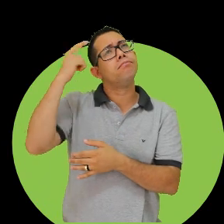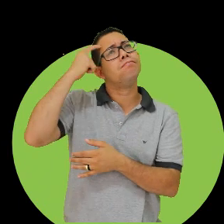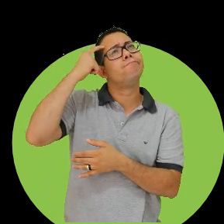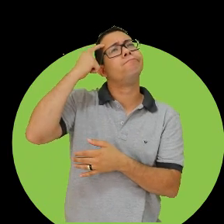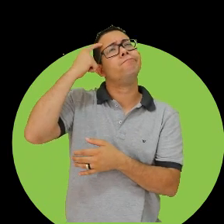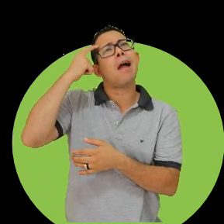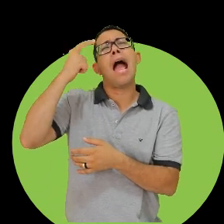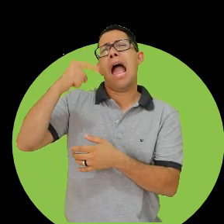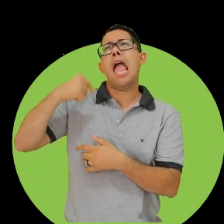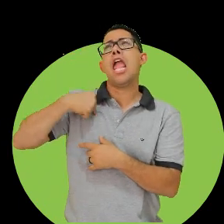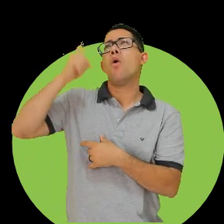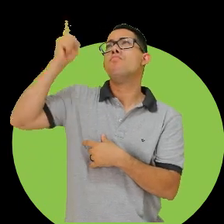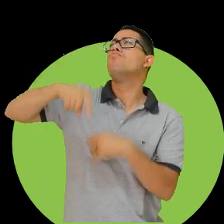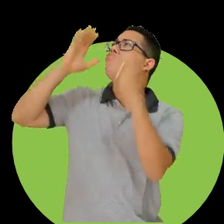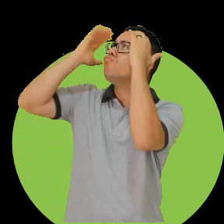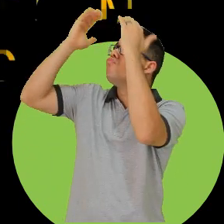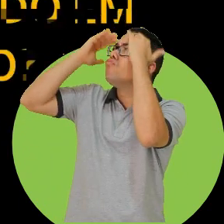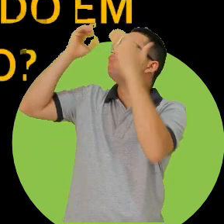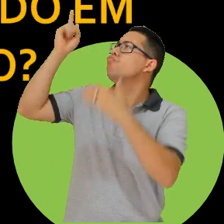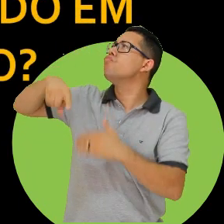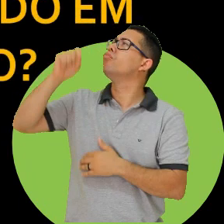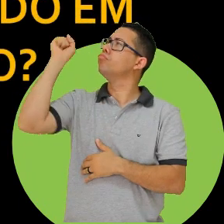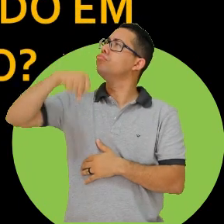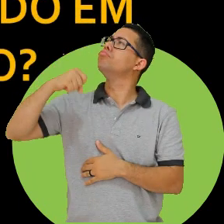forma, perseguindo a igreja cristã.